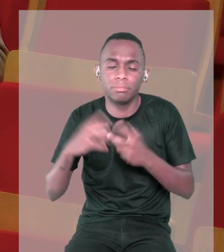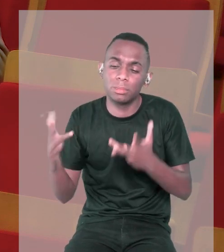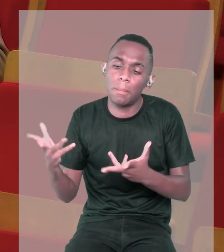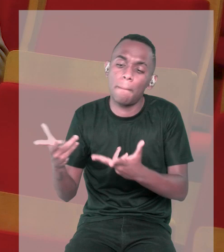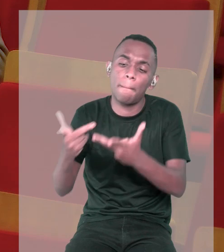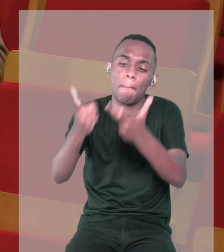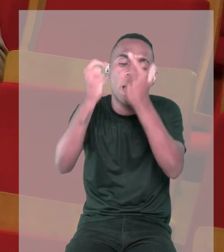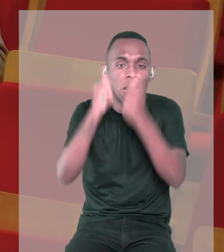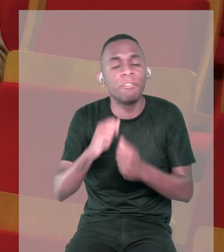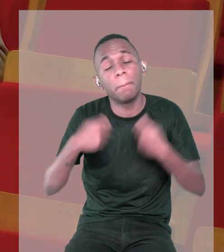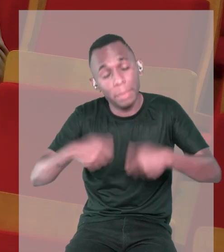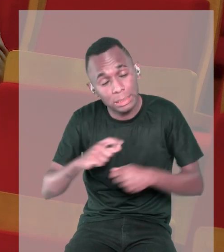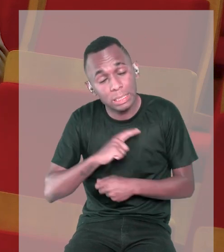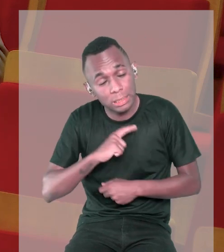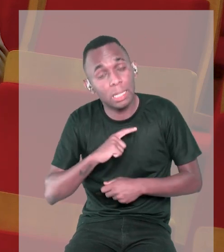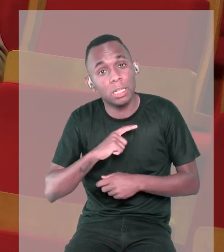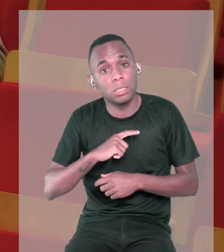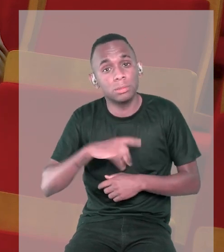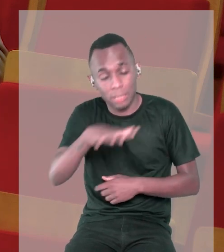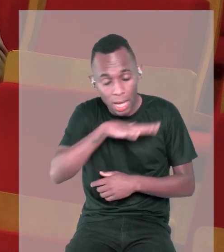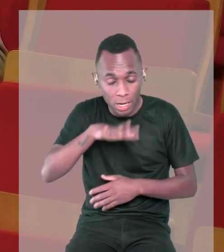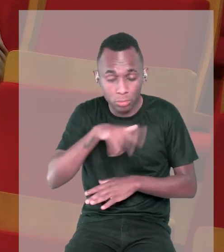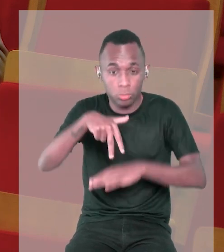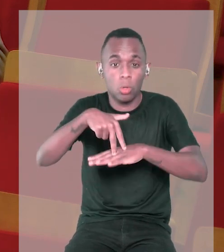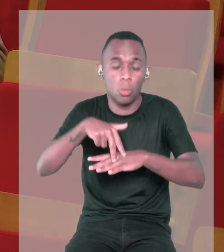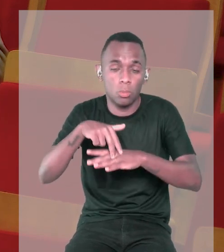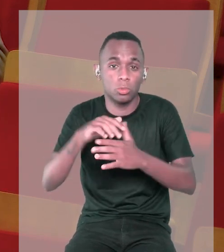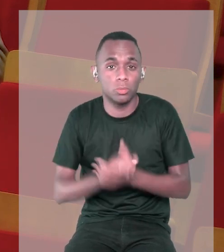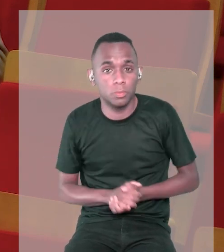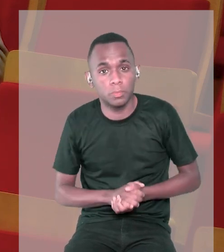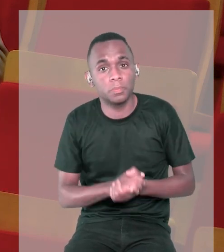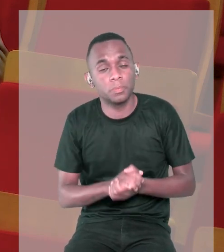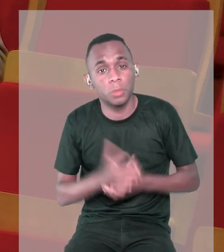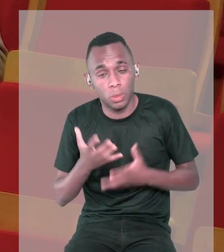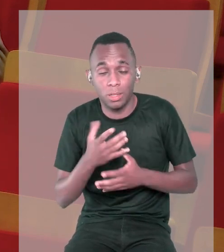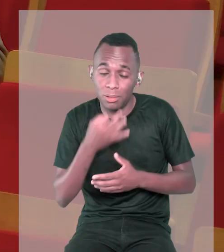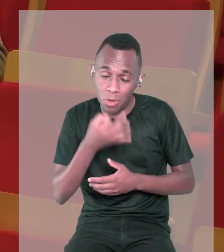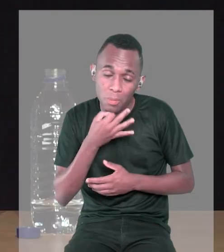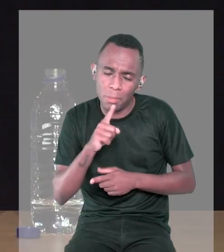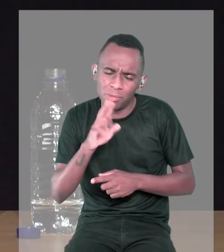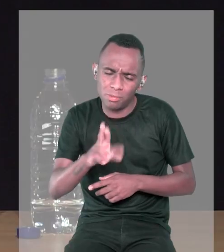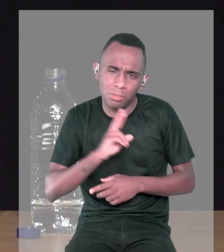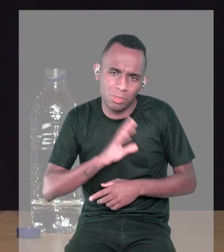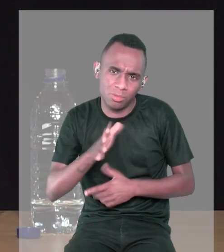ia comentar isso, mas acho que você já respondeu. Mas só para comentar rapidamente duas coisas, né? Eu acho que o